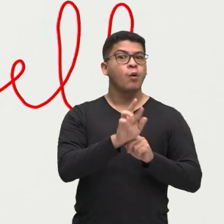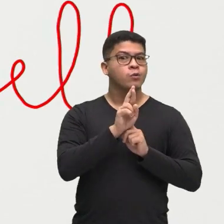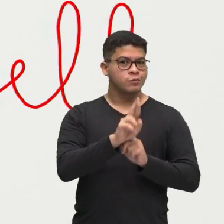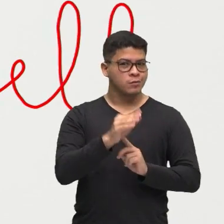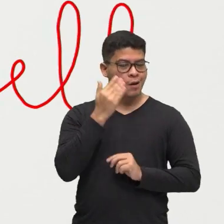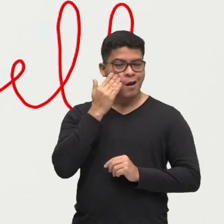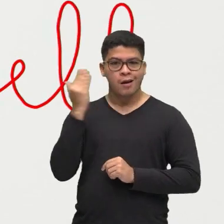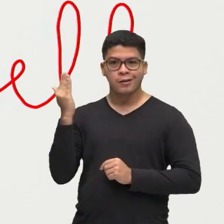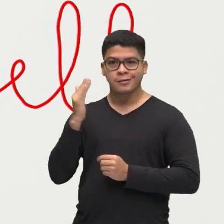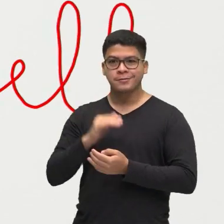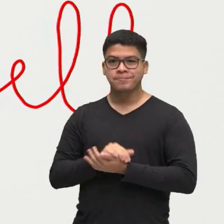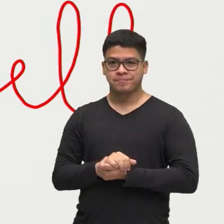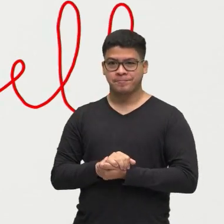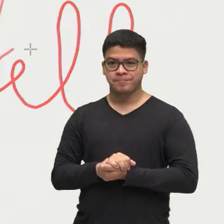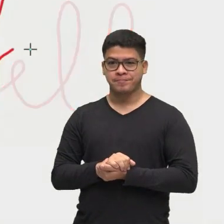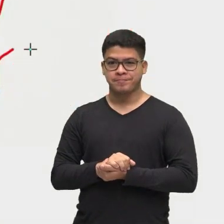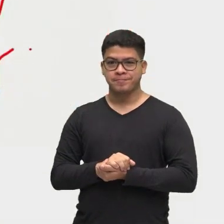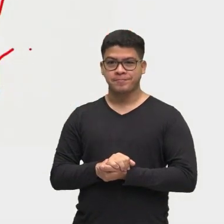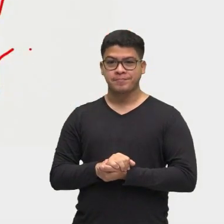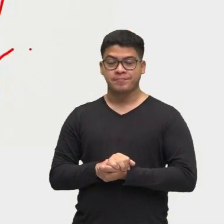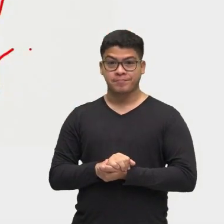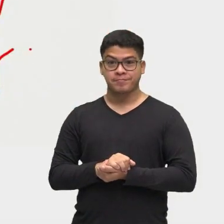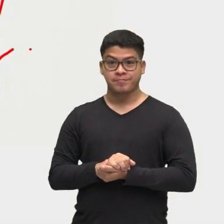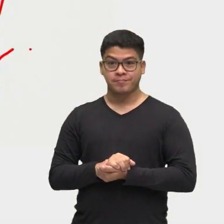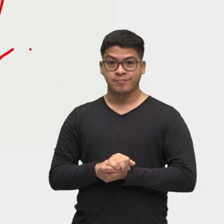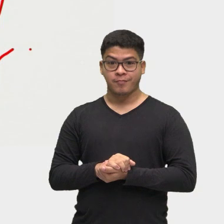frase mais ou menos assim, né?